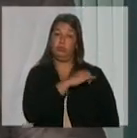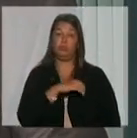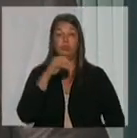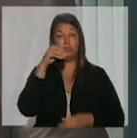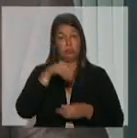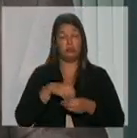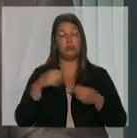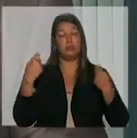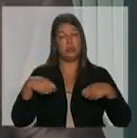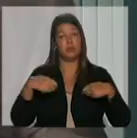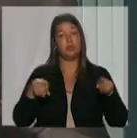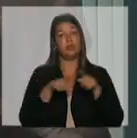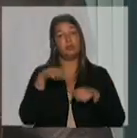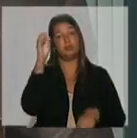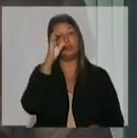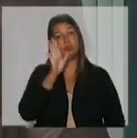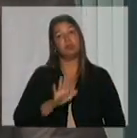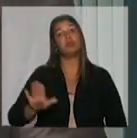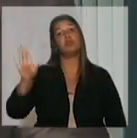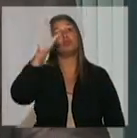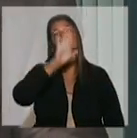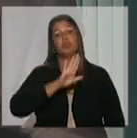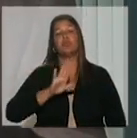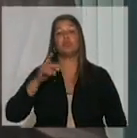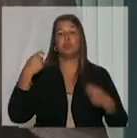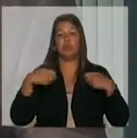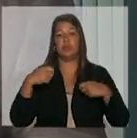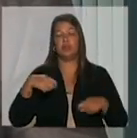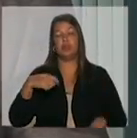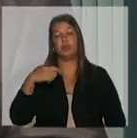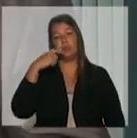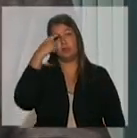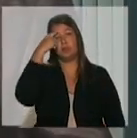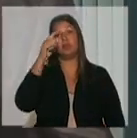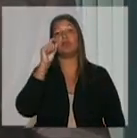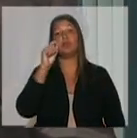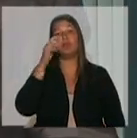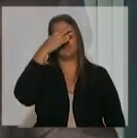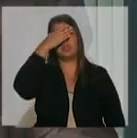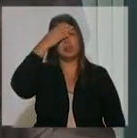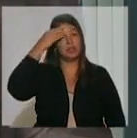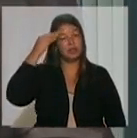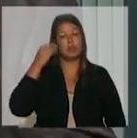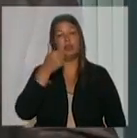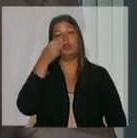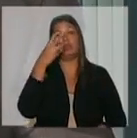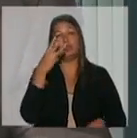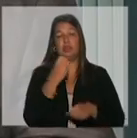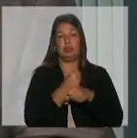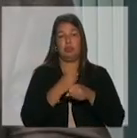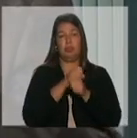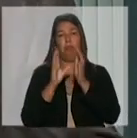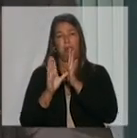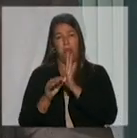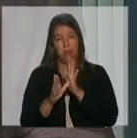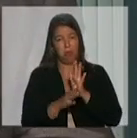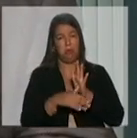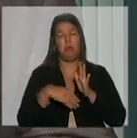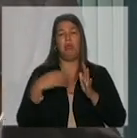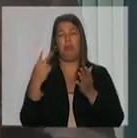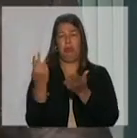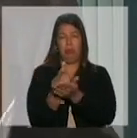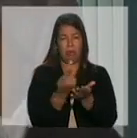Rio de Janeiro precisa, o que o Brasil precisa, é que a gente esqueça 13 anos de ranço de Petrobras, de roubalheira, de